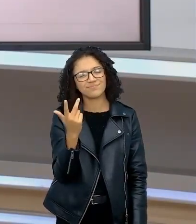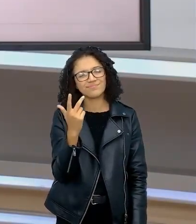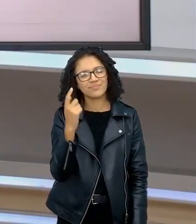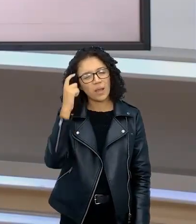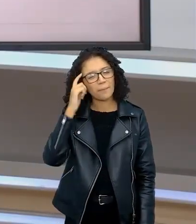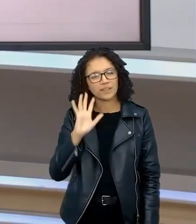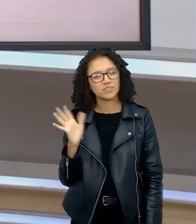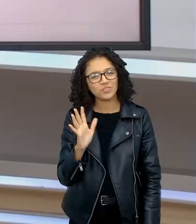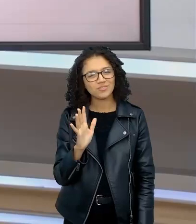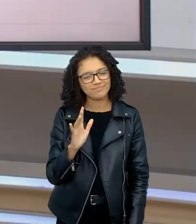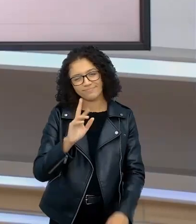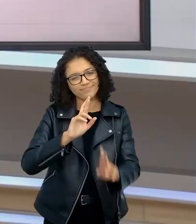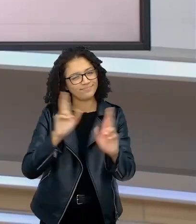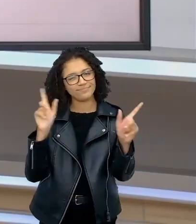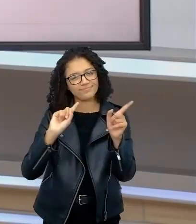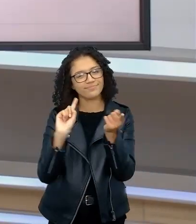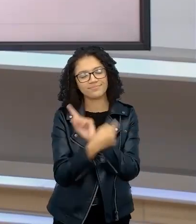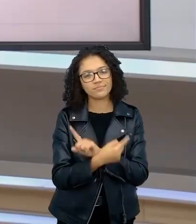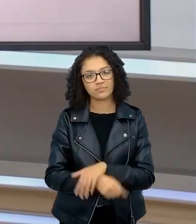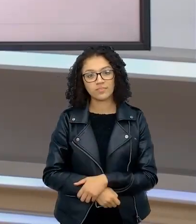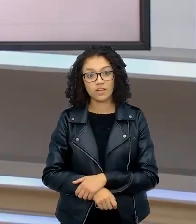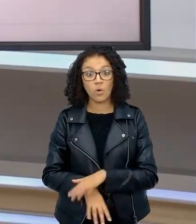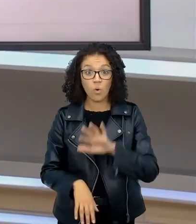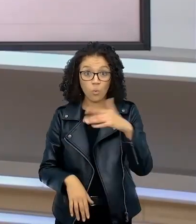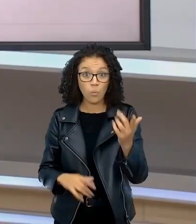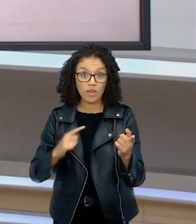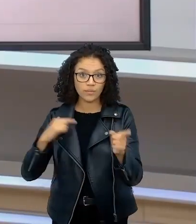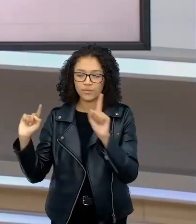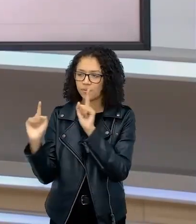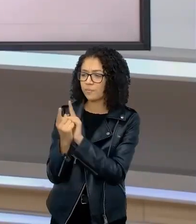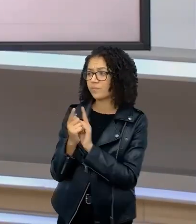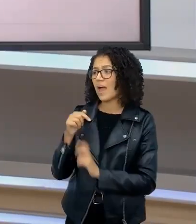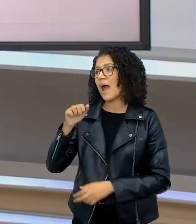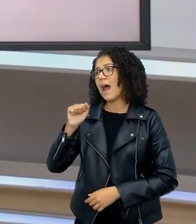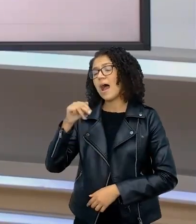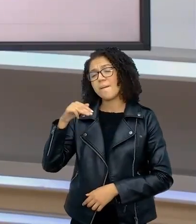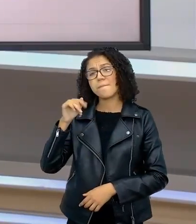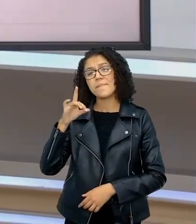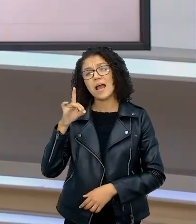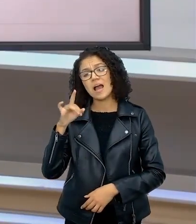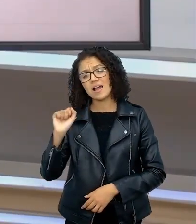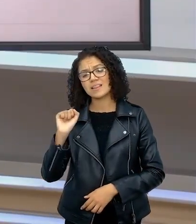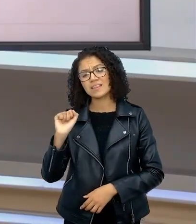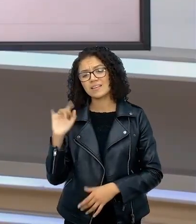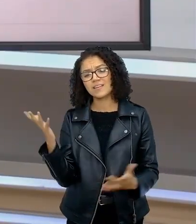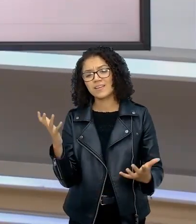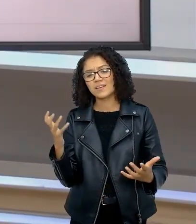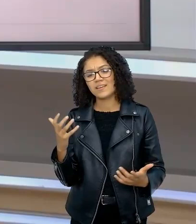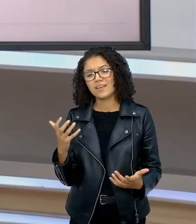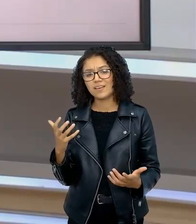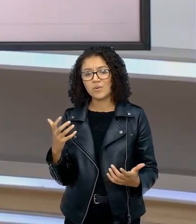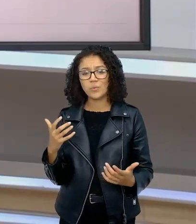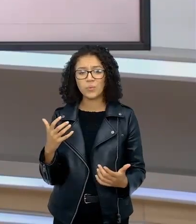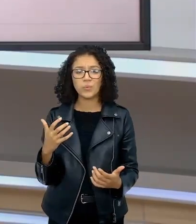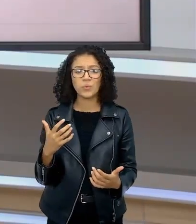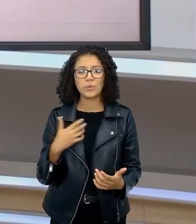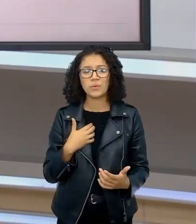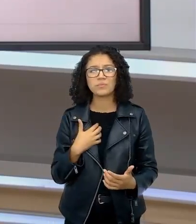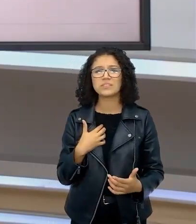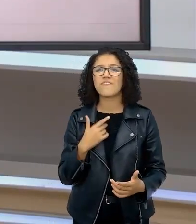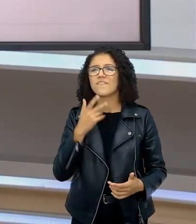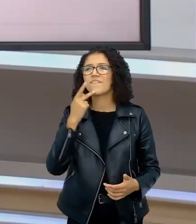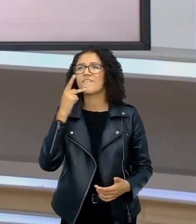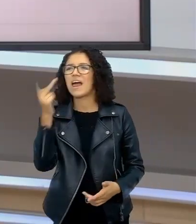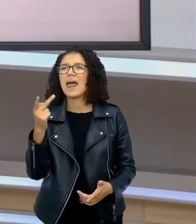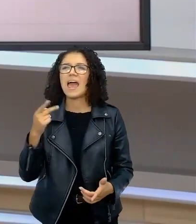quando eu converso com os meninos, eles viram para mim e dizem: Amanda, eu não queria ter que sair por aí falando que eu peguei todo mundo.